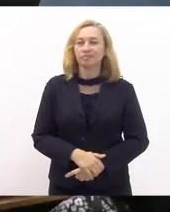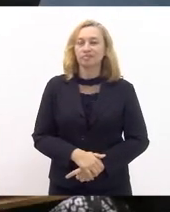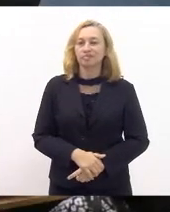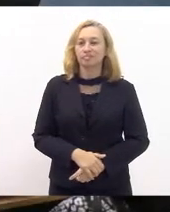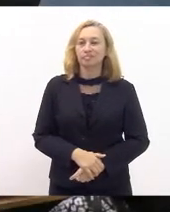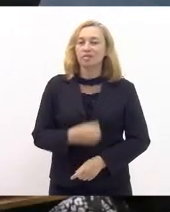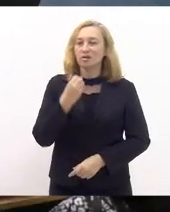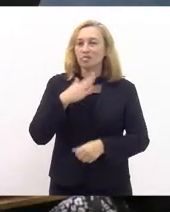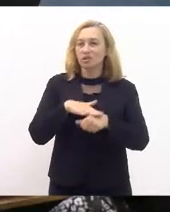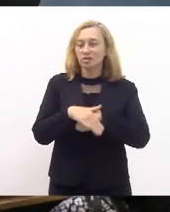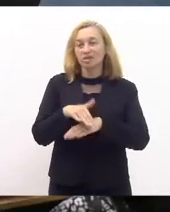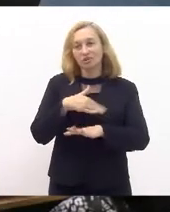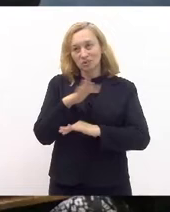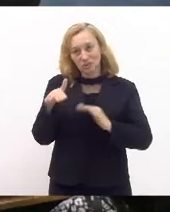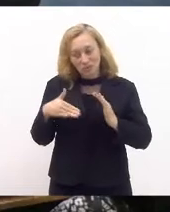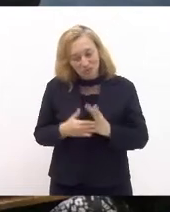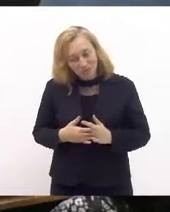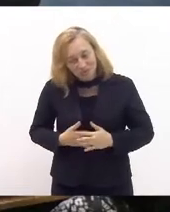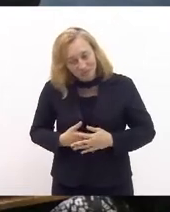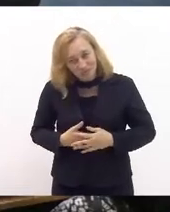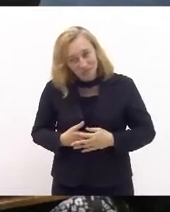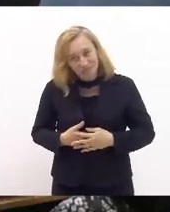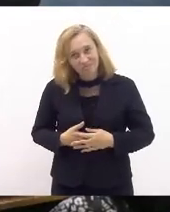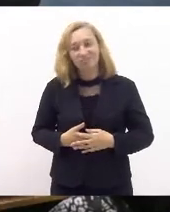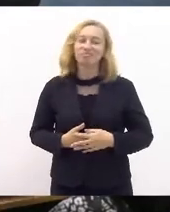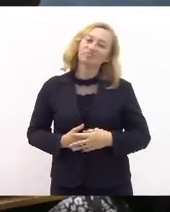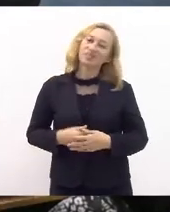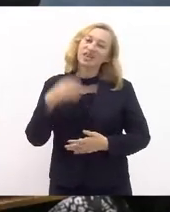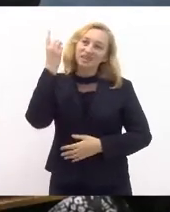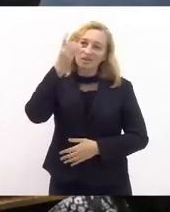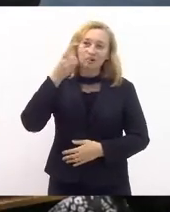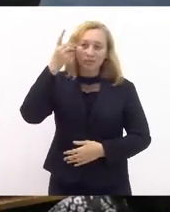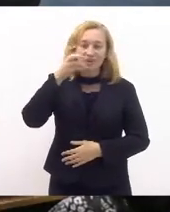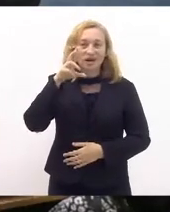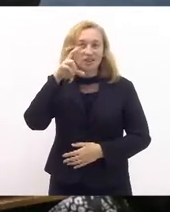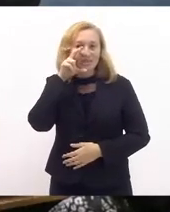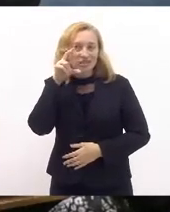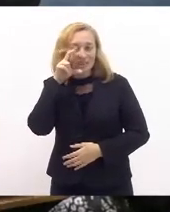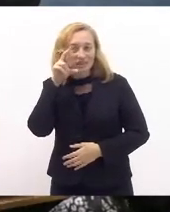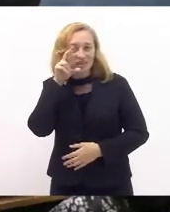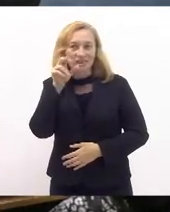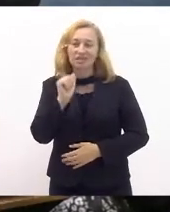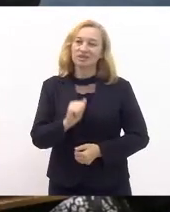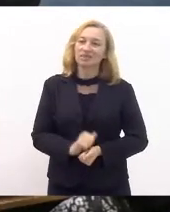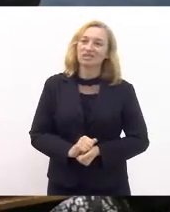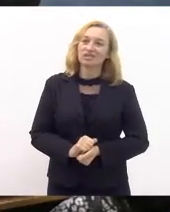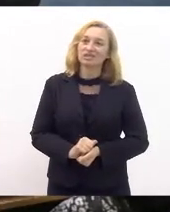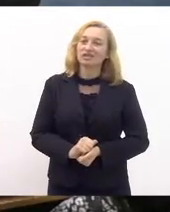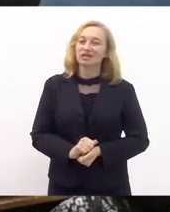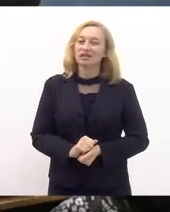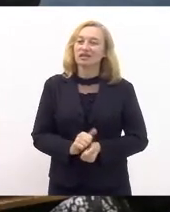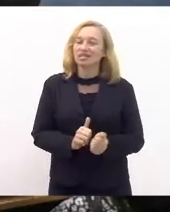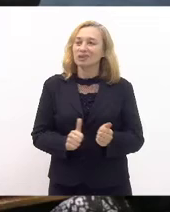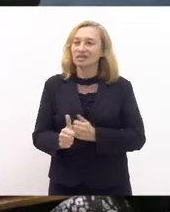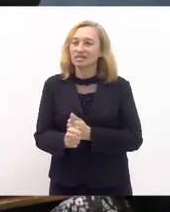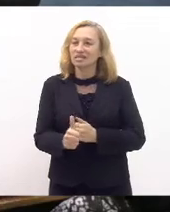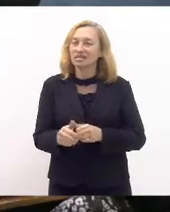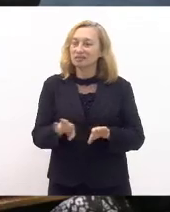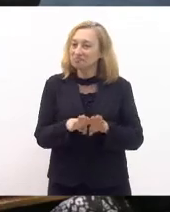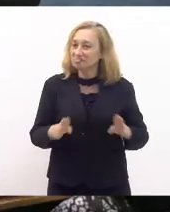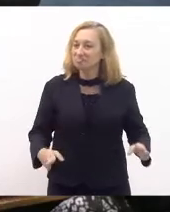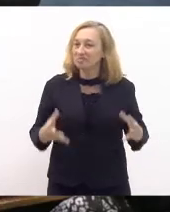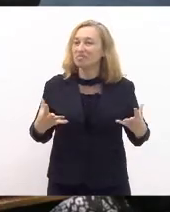Boa noite a todos. Boa noite, deputado Rosenberg, que preside essa mesa nessa noite maravilhosa, os demais componentes aqui da